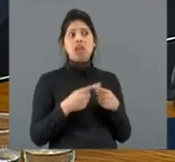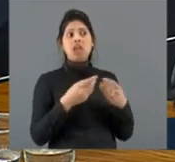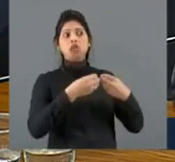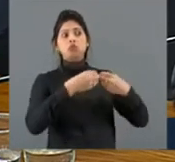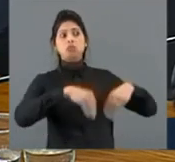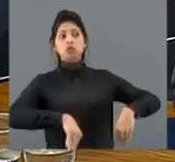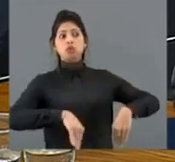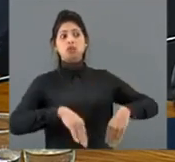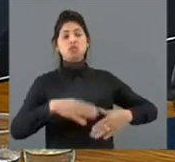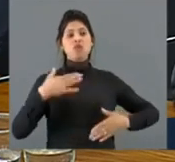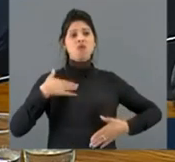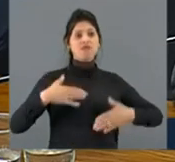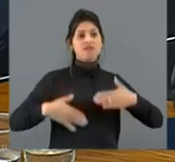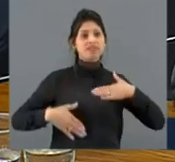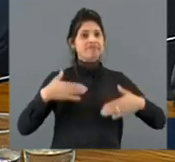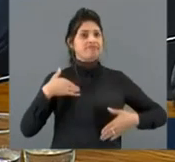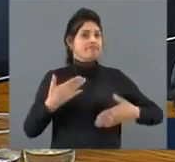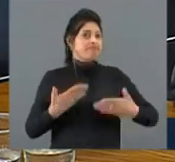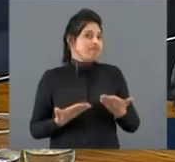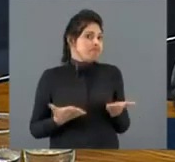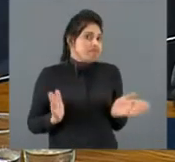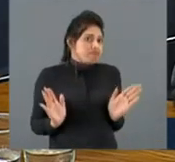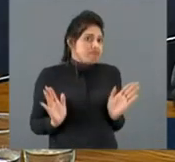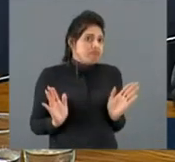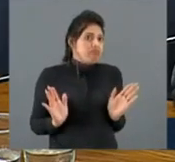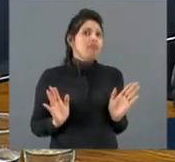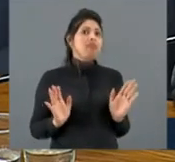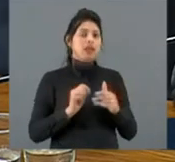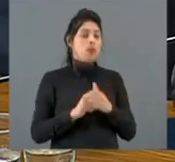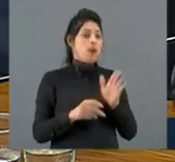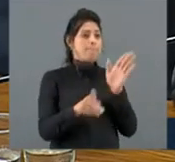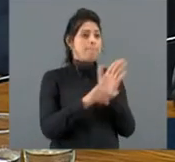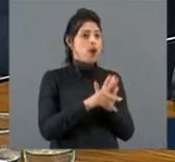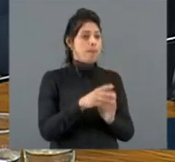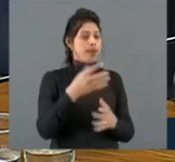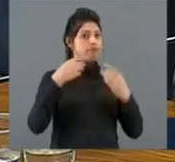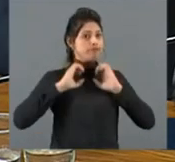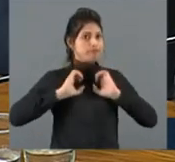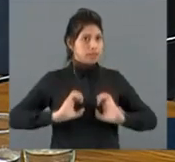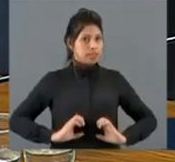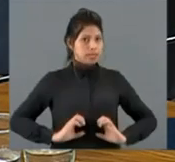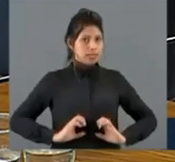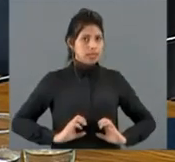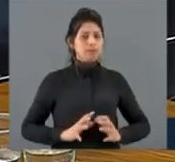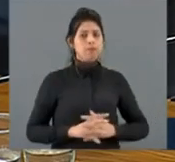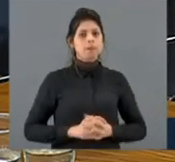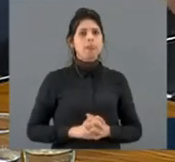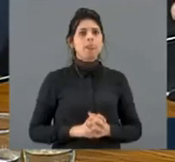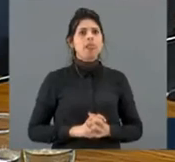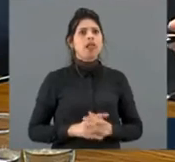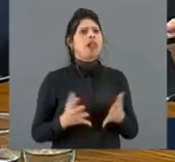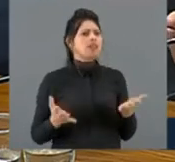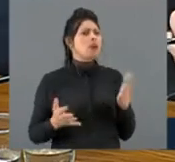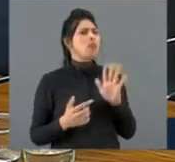prejuízos físicos à sua própria integridade. Então,